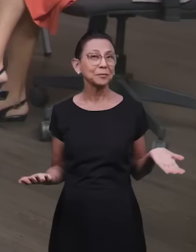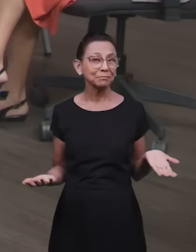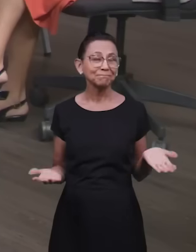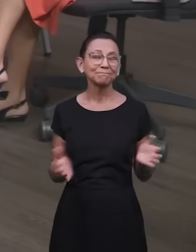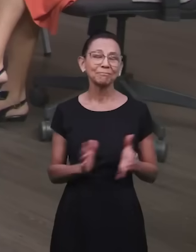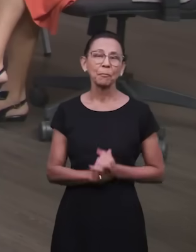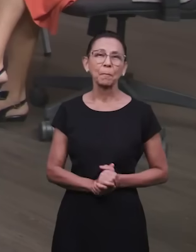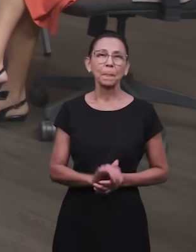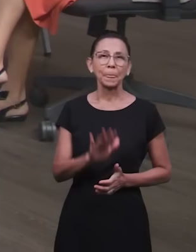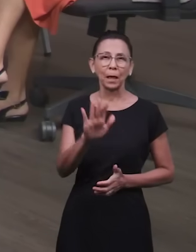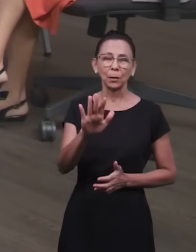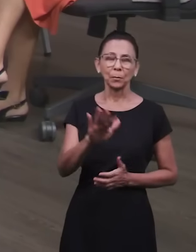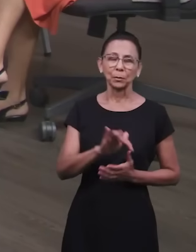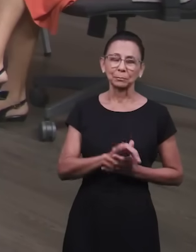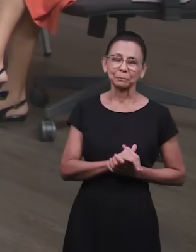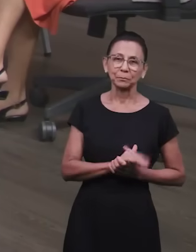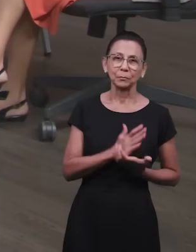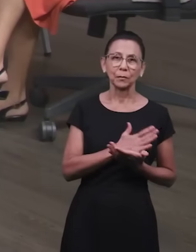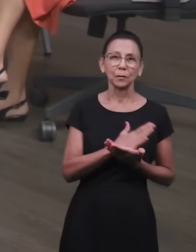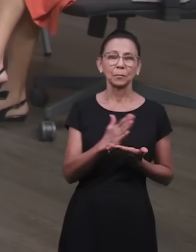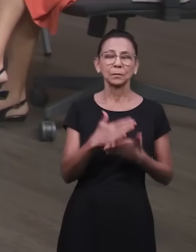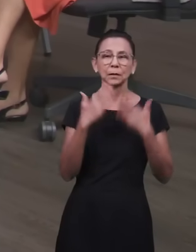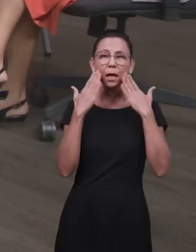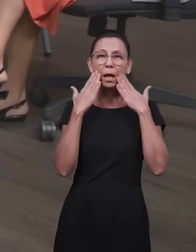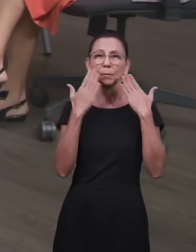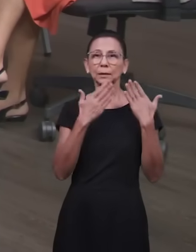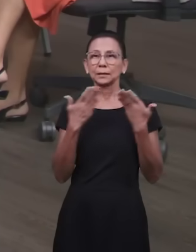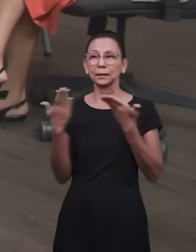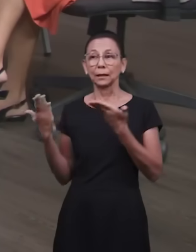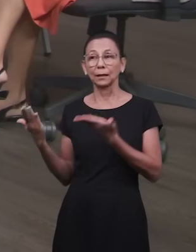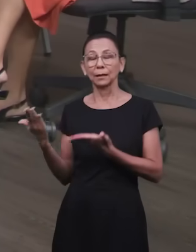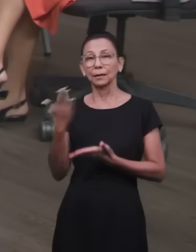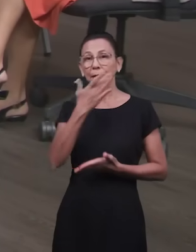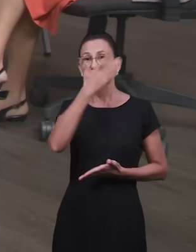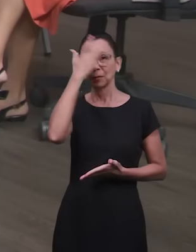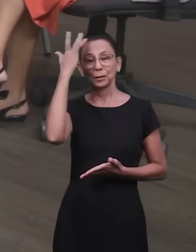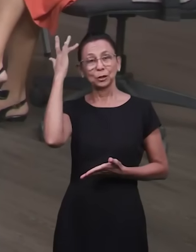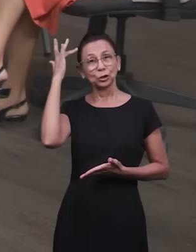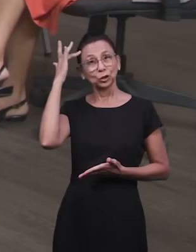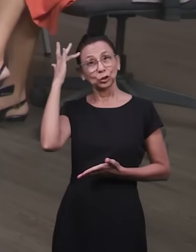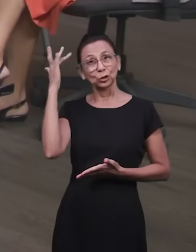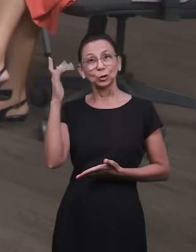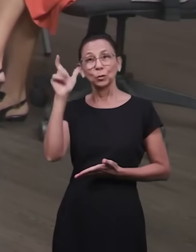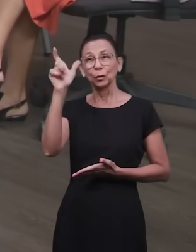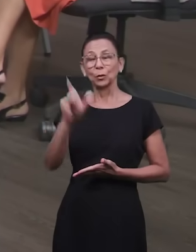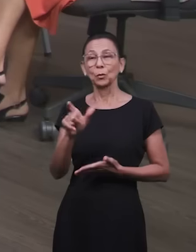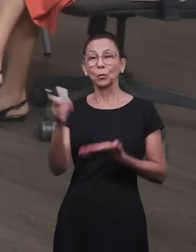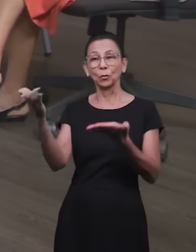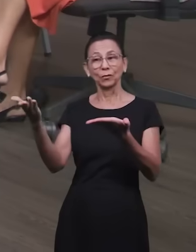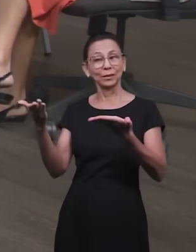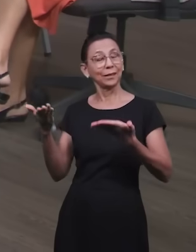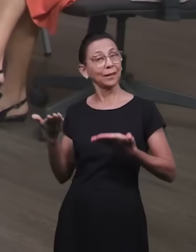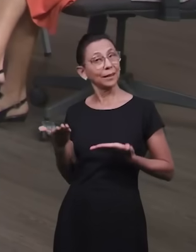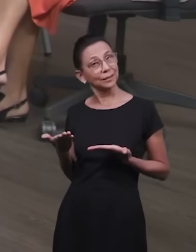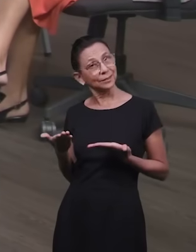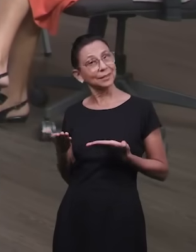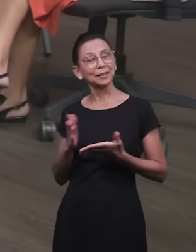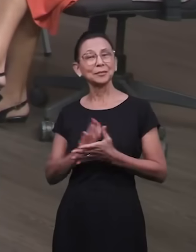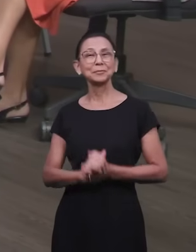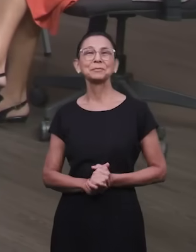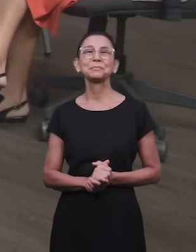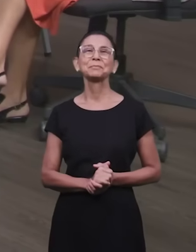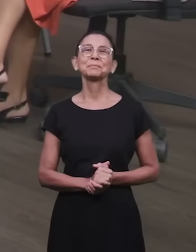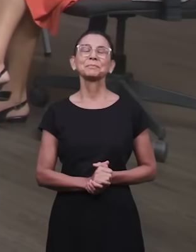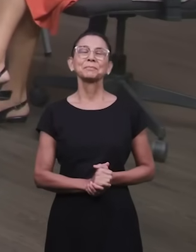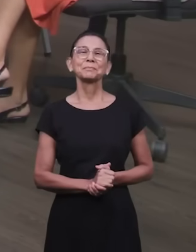programa. Então, eu vou fazer o seguinte, eu vou começar apresentando a pessoa que é a nossa convidada, está aqui do meu lado, para participar